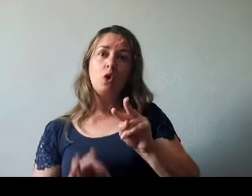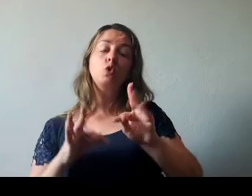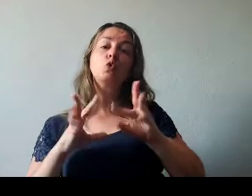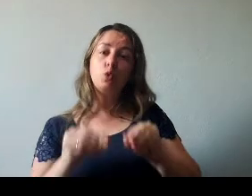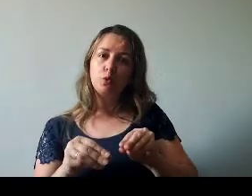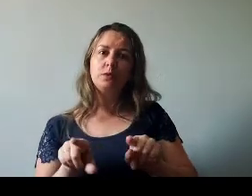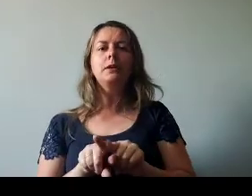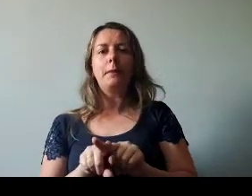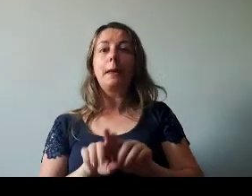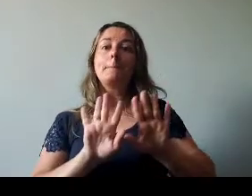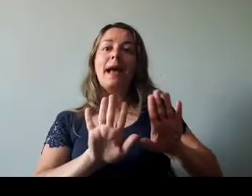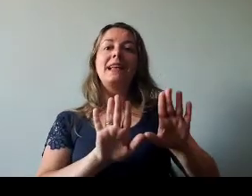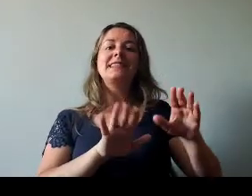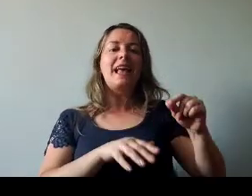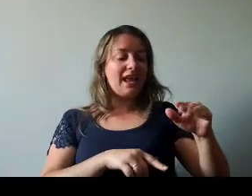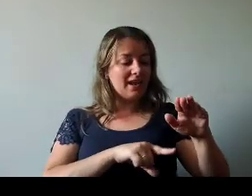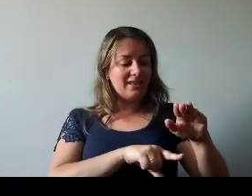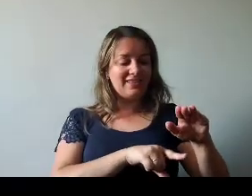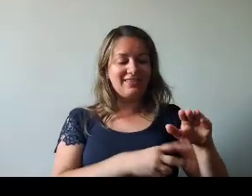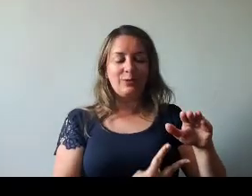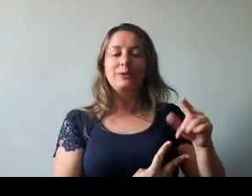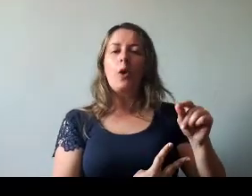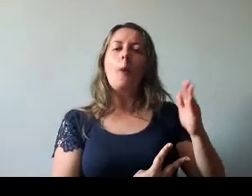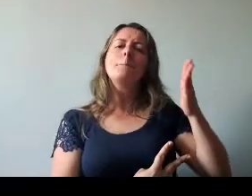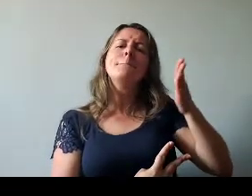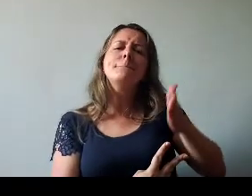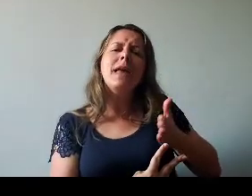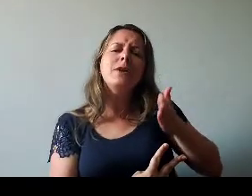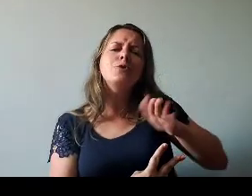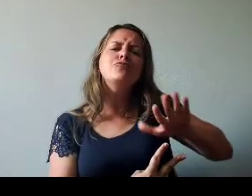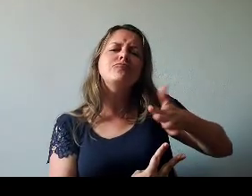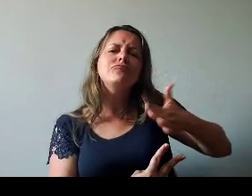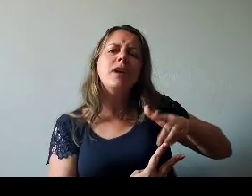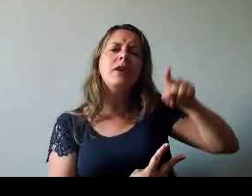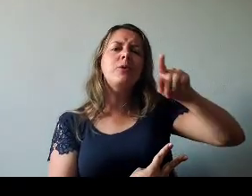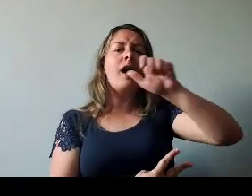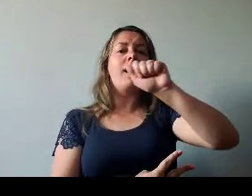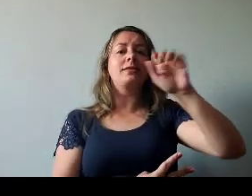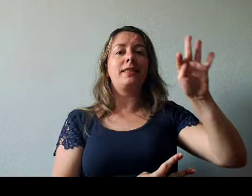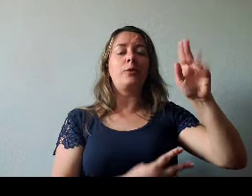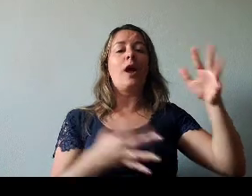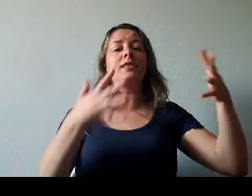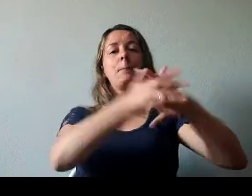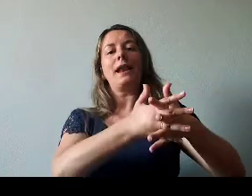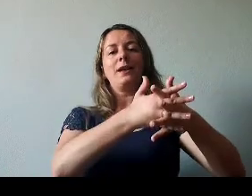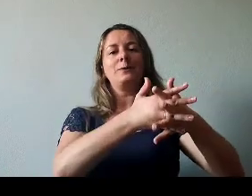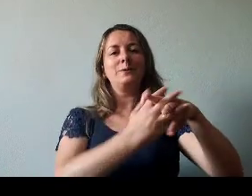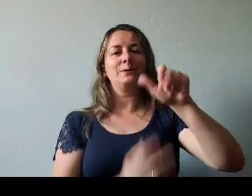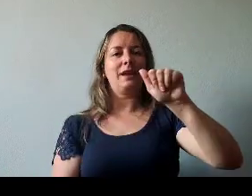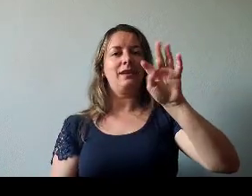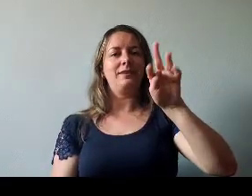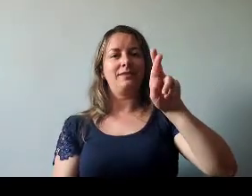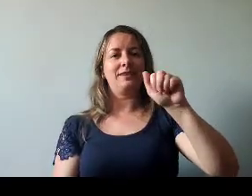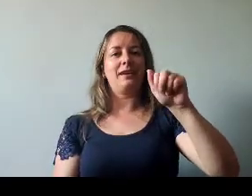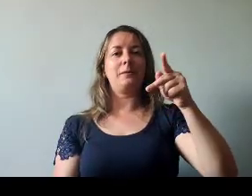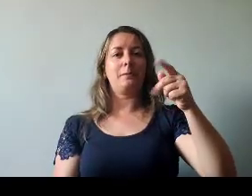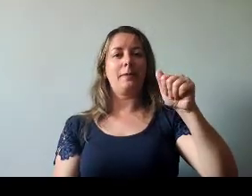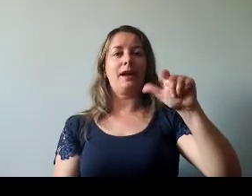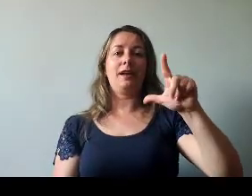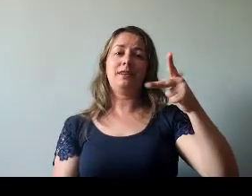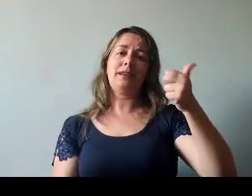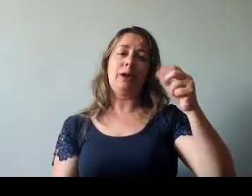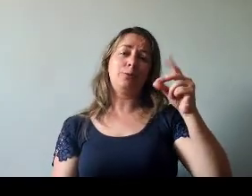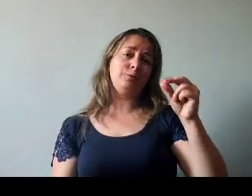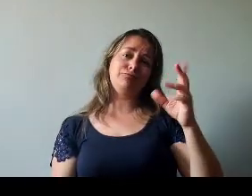atrapalhado. Tem gente que fala isso aí, tá? Se ajudar na decoreba, beleza. Bom, agora vamos fazer